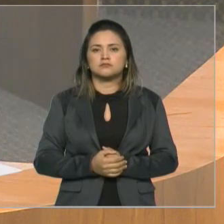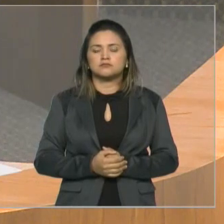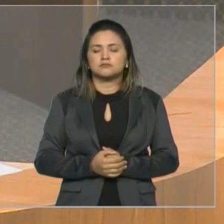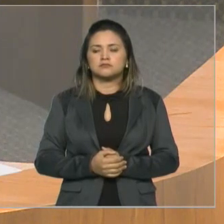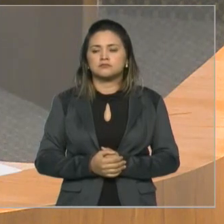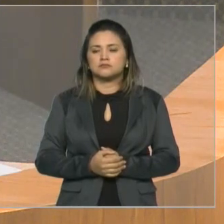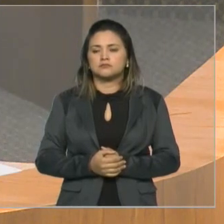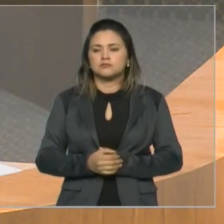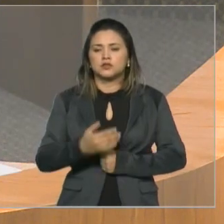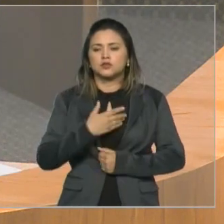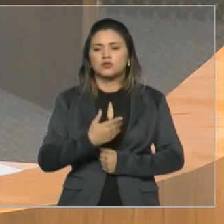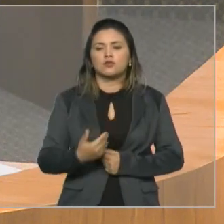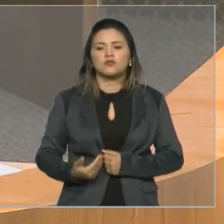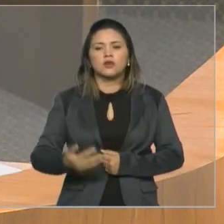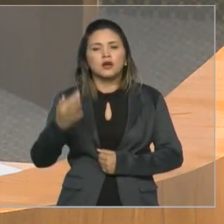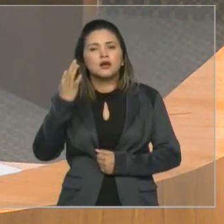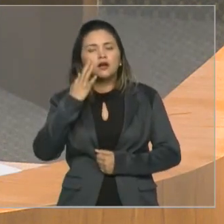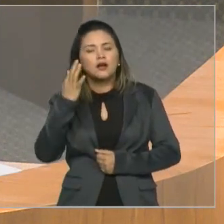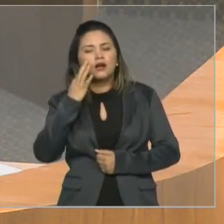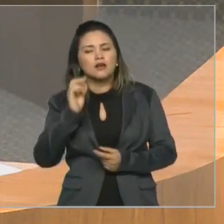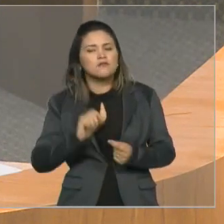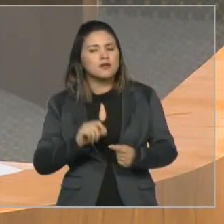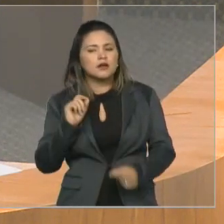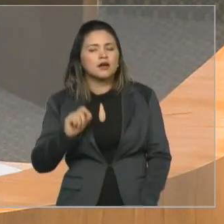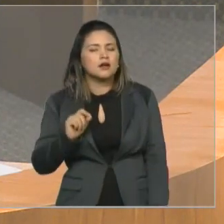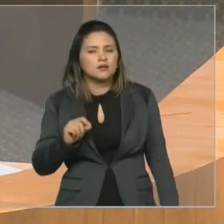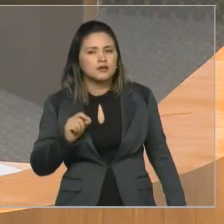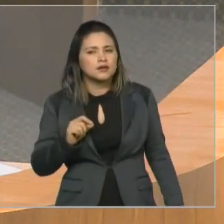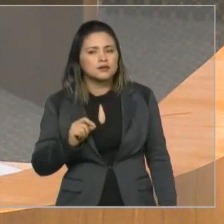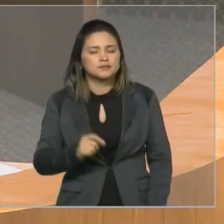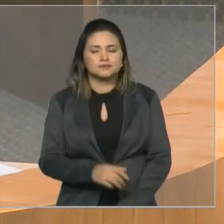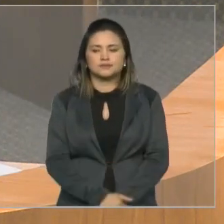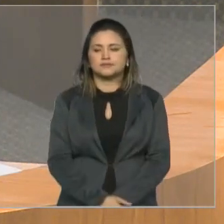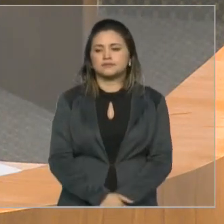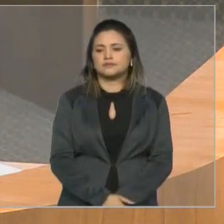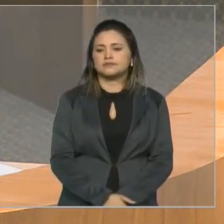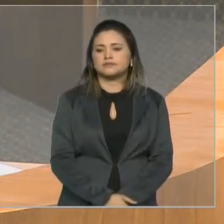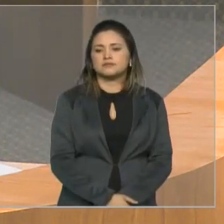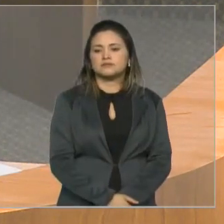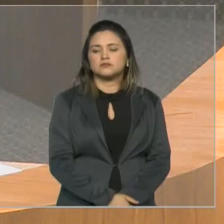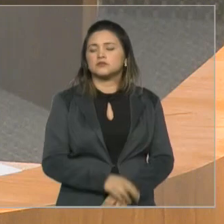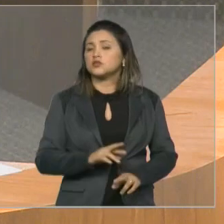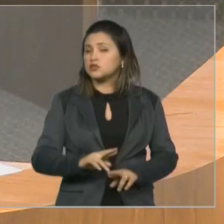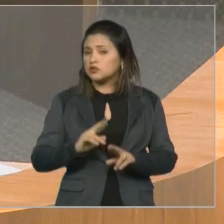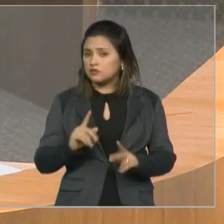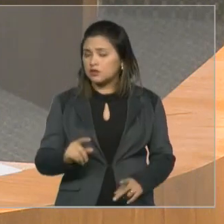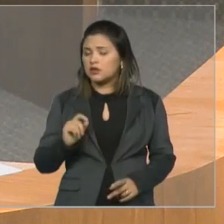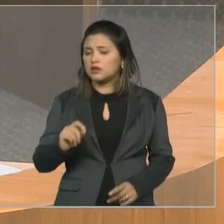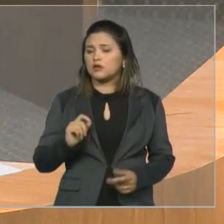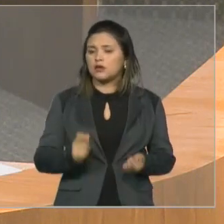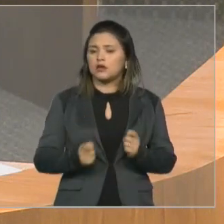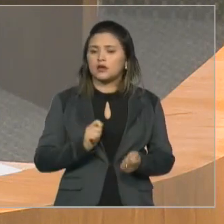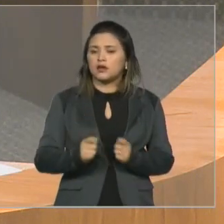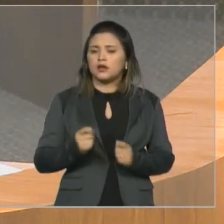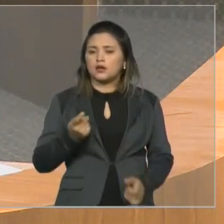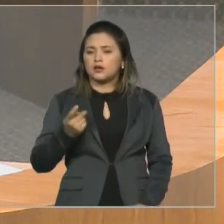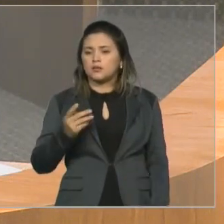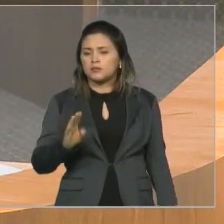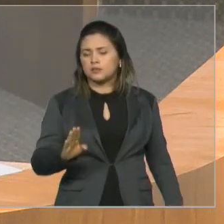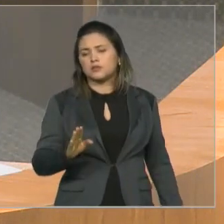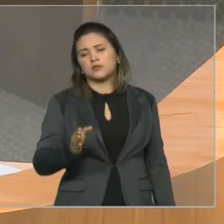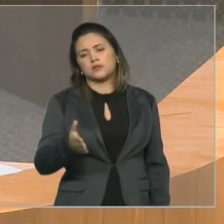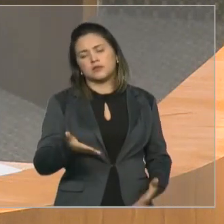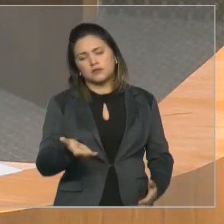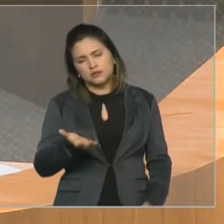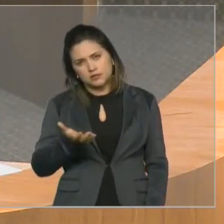E o que o governador Flávio Dino faz? Na contramão do que a administração pública, uma administração séria, requer